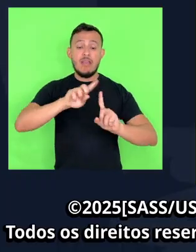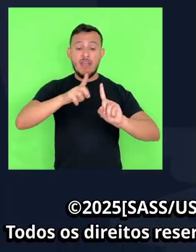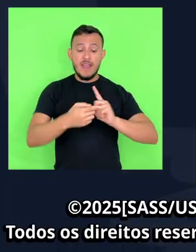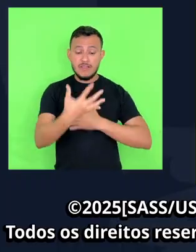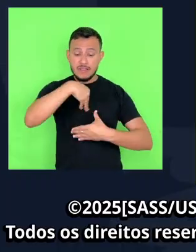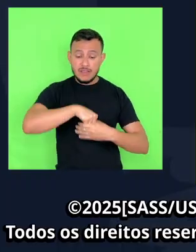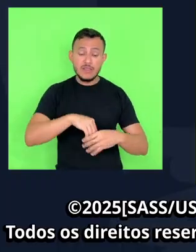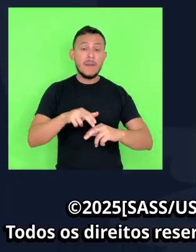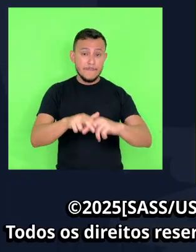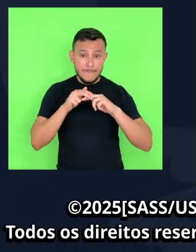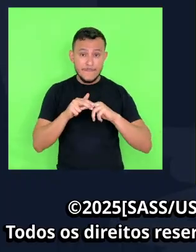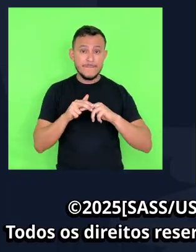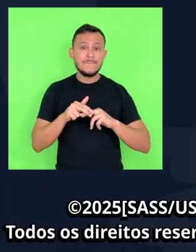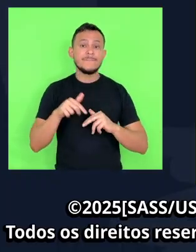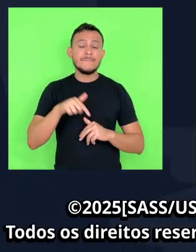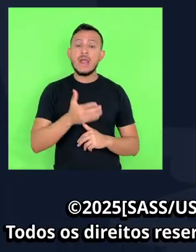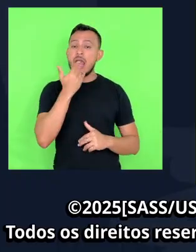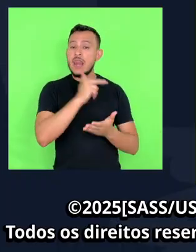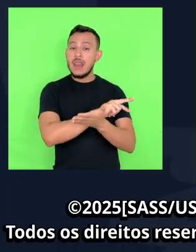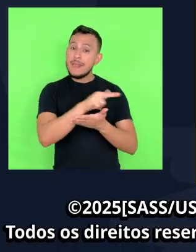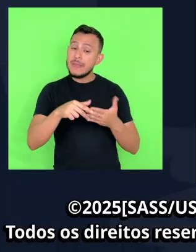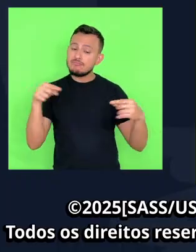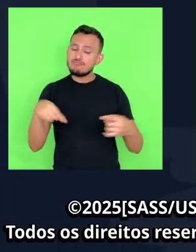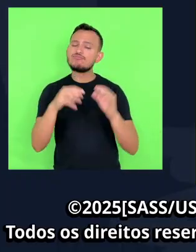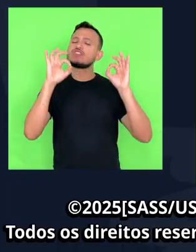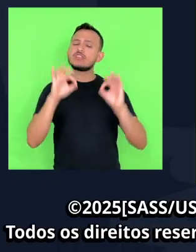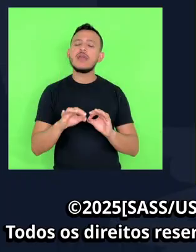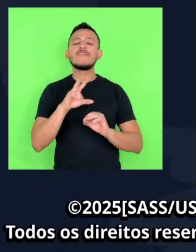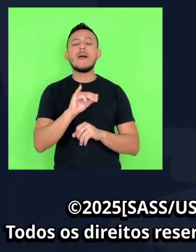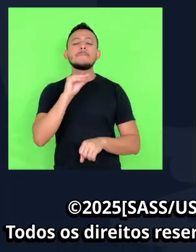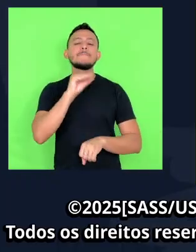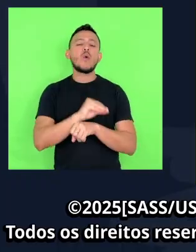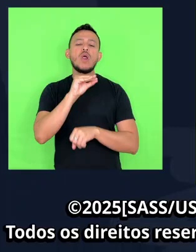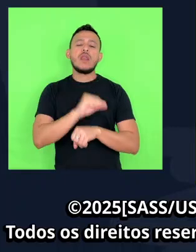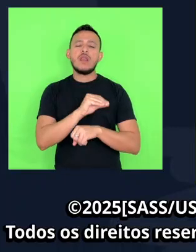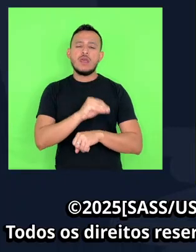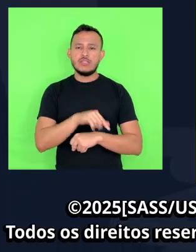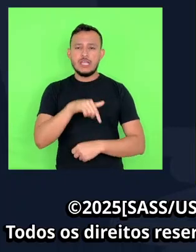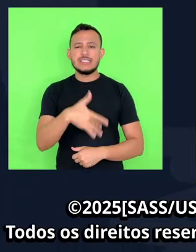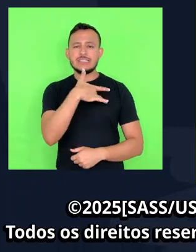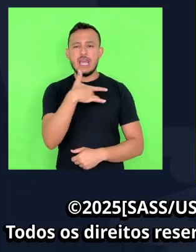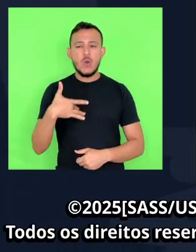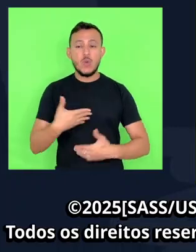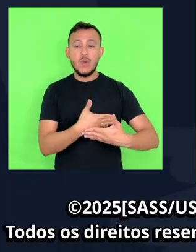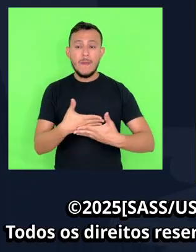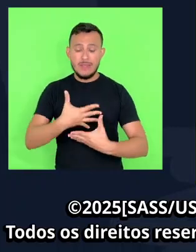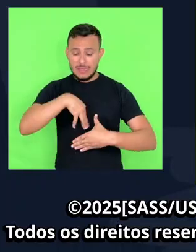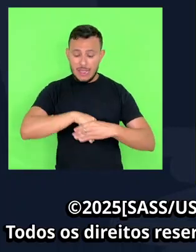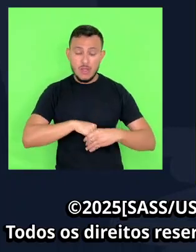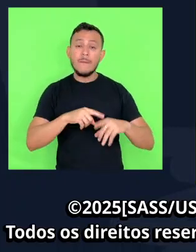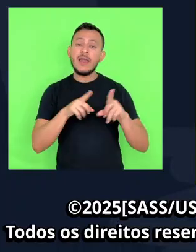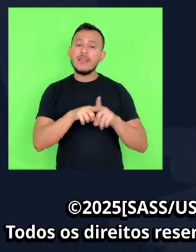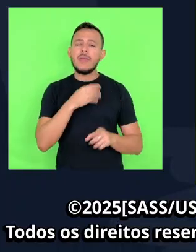gestação, pois essa alimentação adequada vai proteger não só a saúde naquele momento,